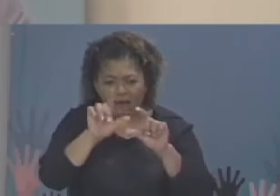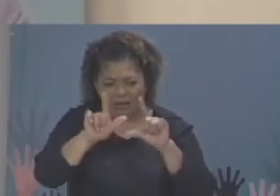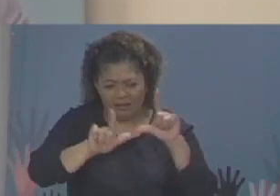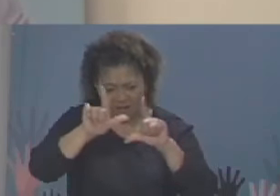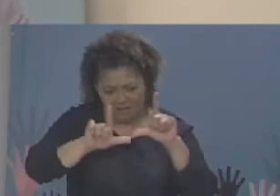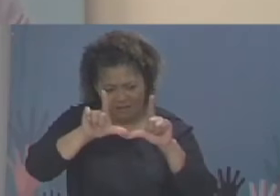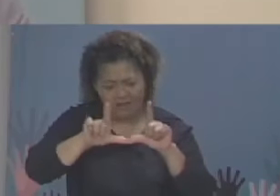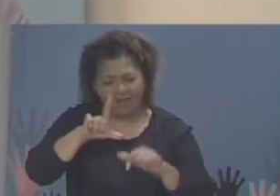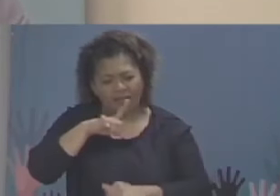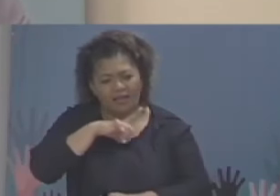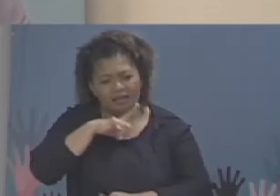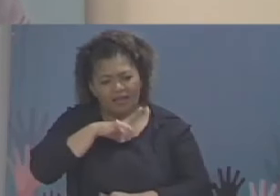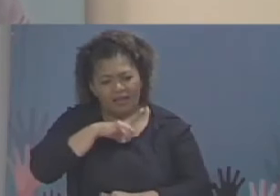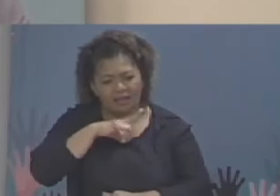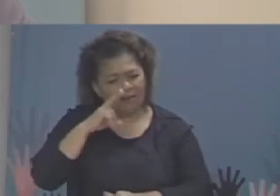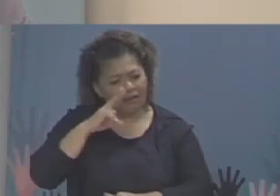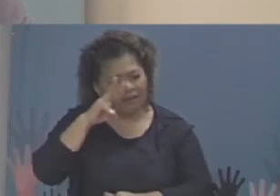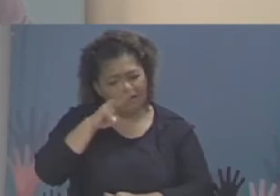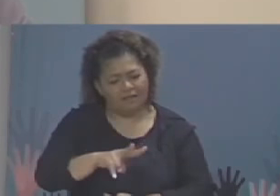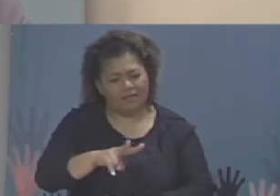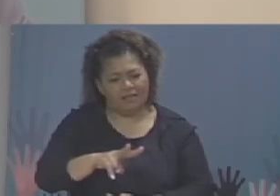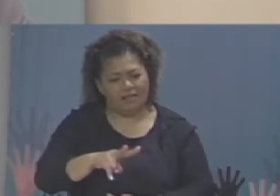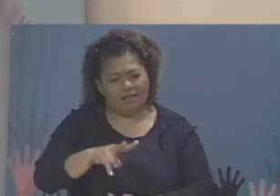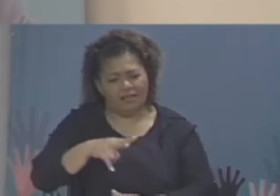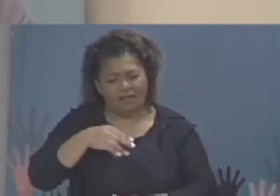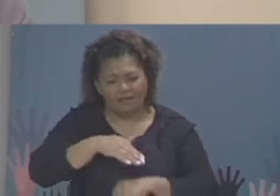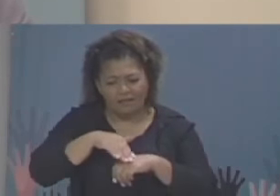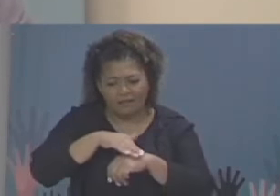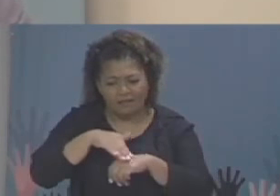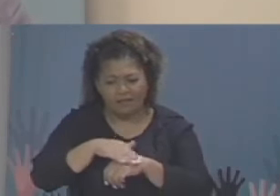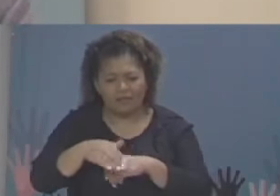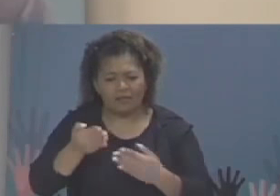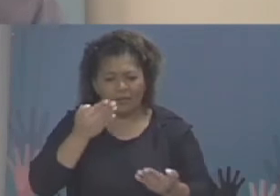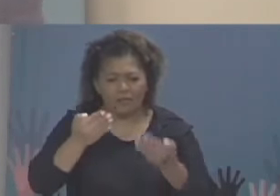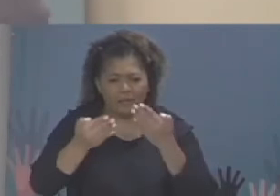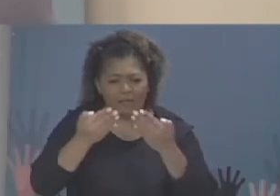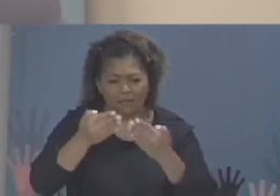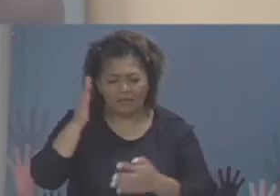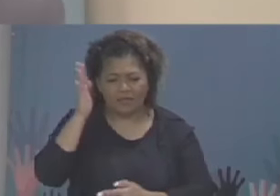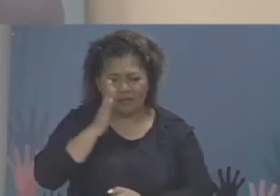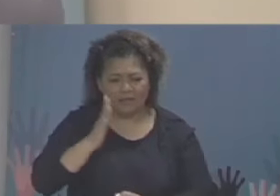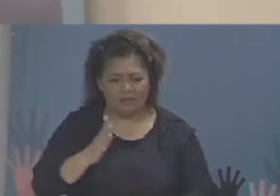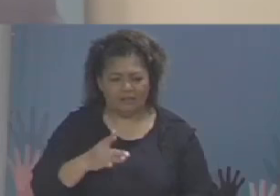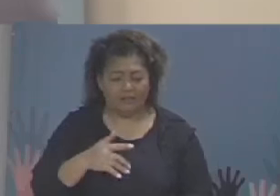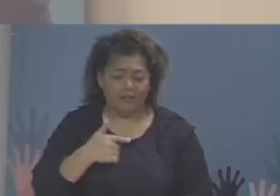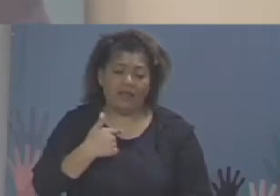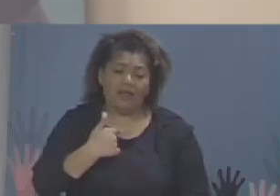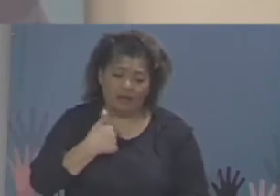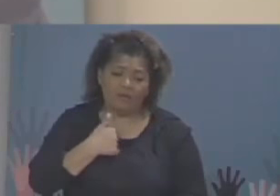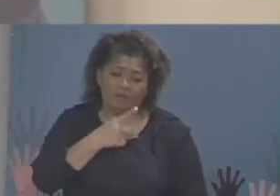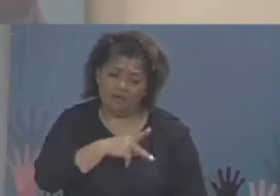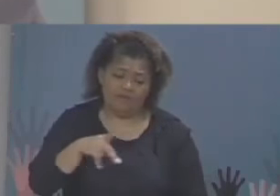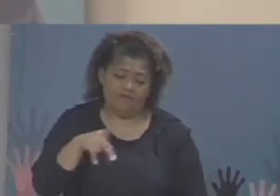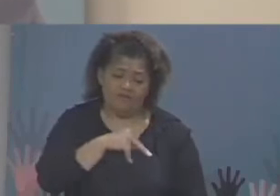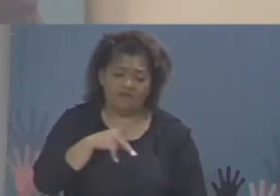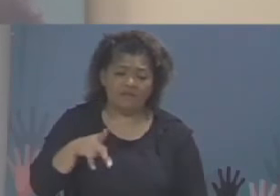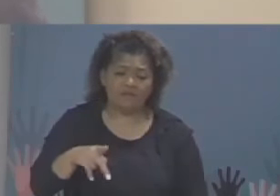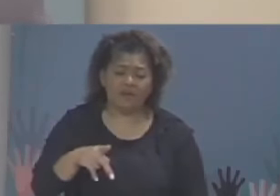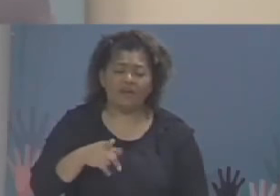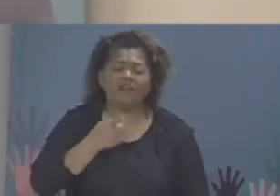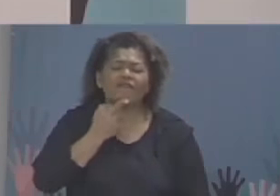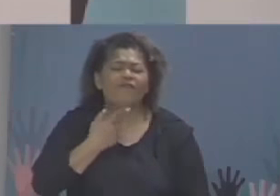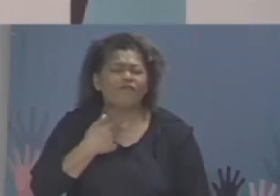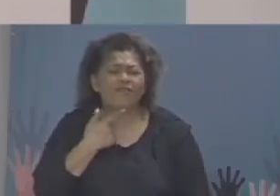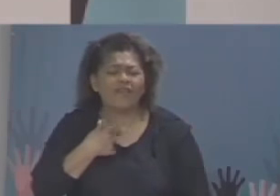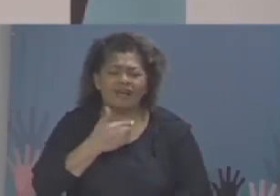pessoas. Um canal gratuito sobre psicometria, Psicometristas Brasil. Eu sou professor acadêmico. O meu maior desejo é